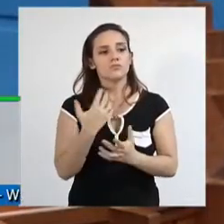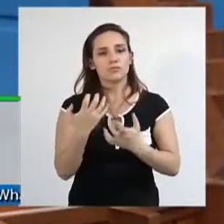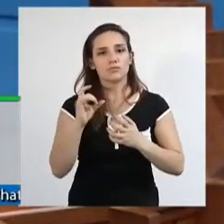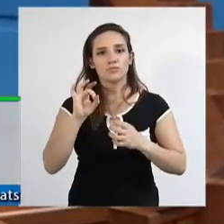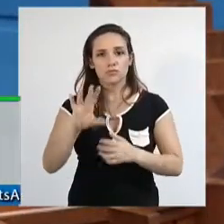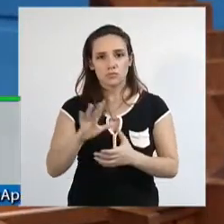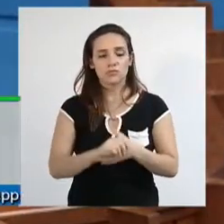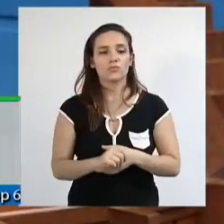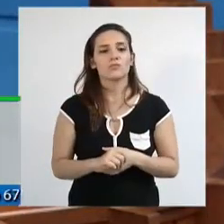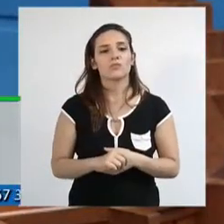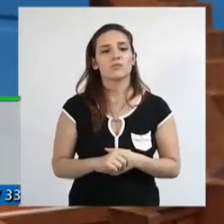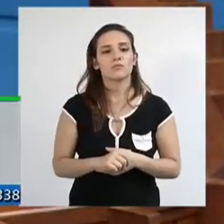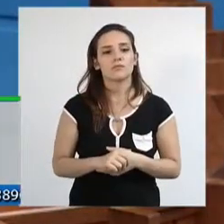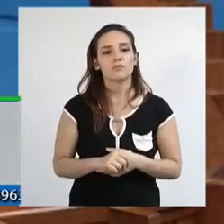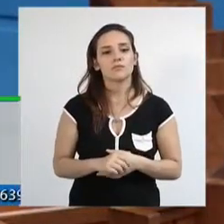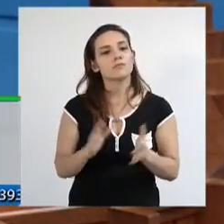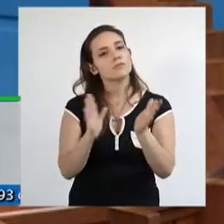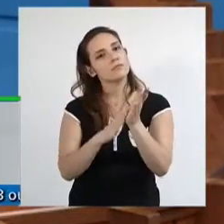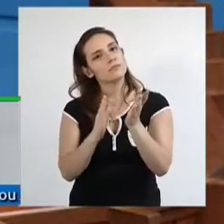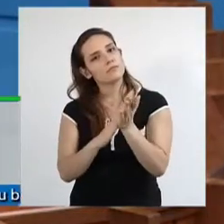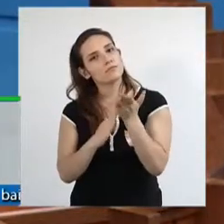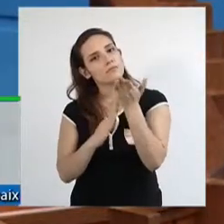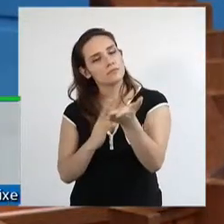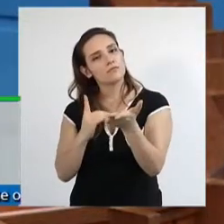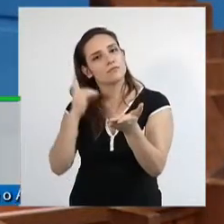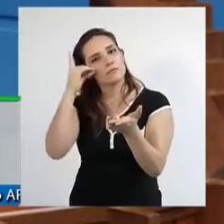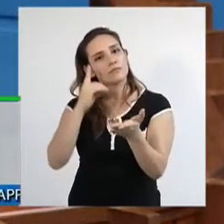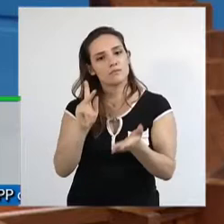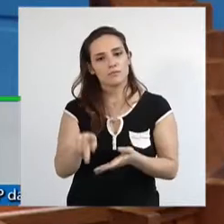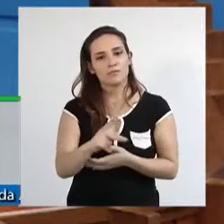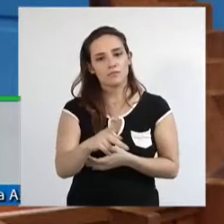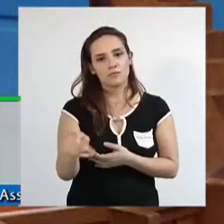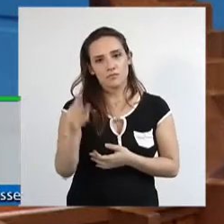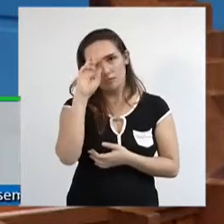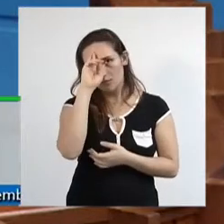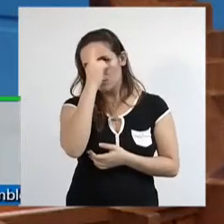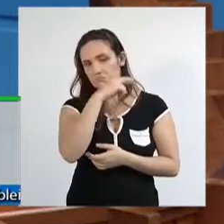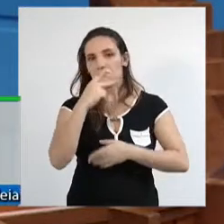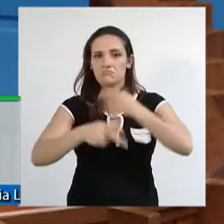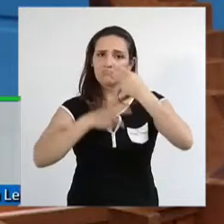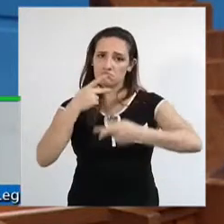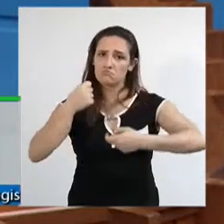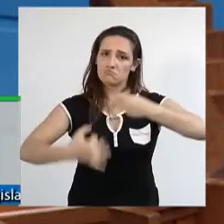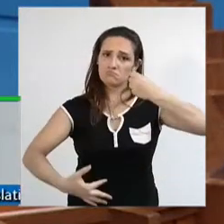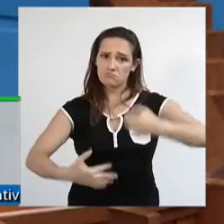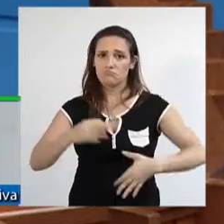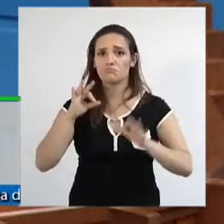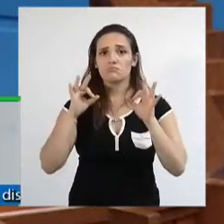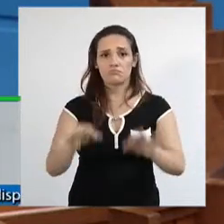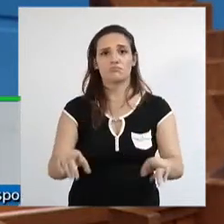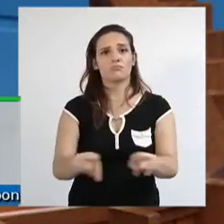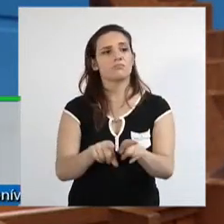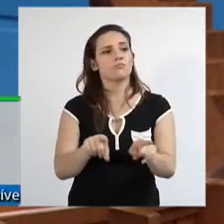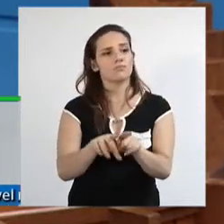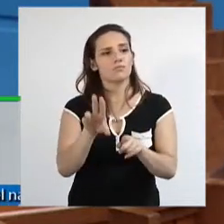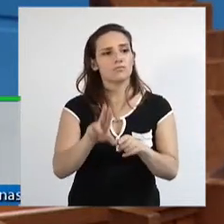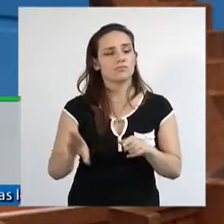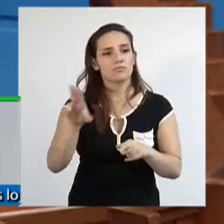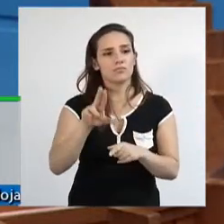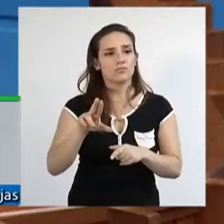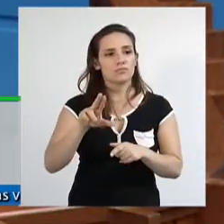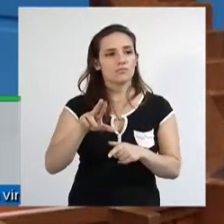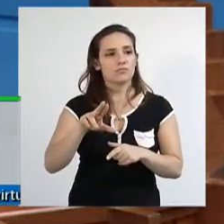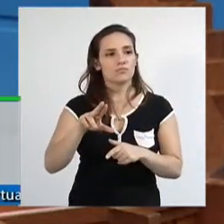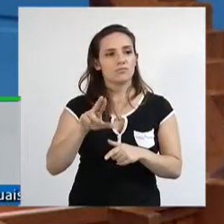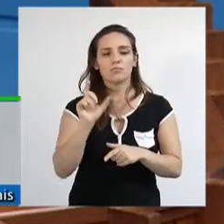para parabenizar o deputado Rinaldo pelo belo discurso e pelo uso correto do vernáculo